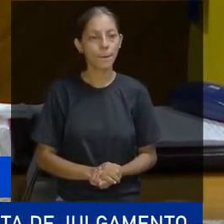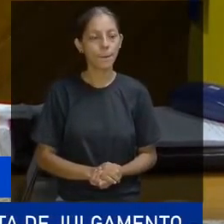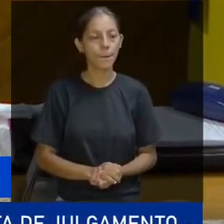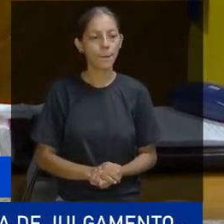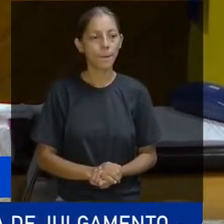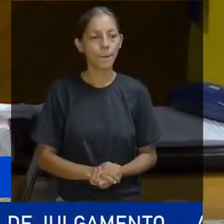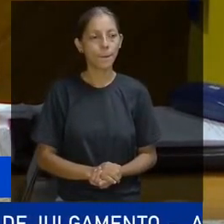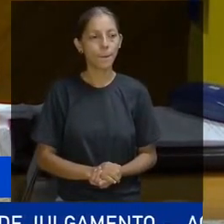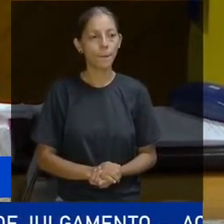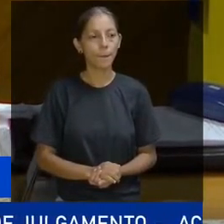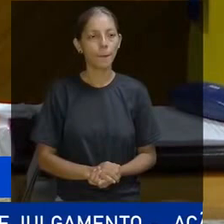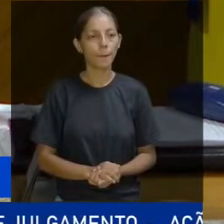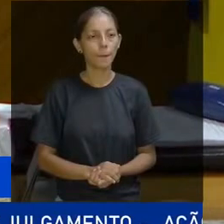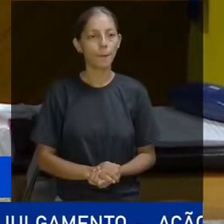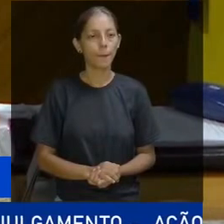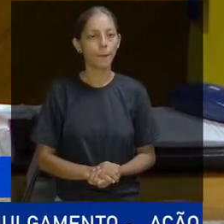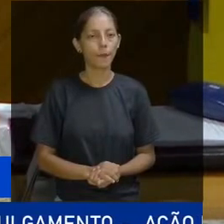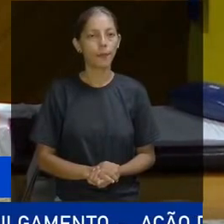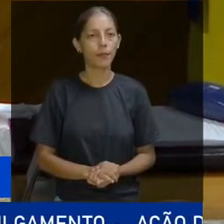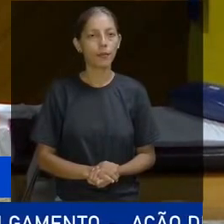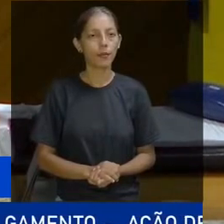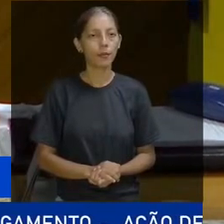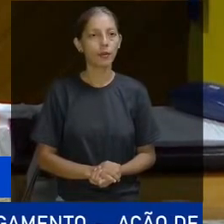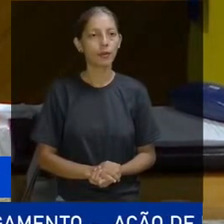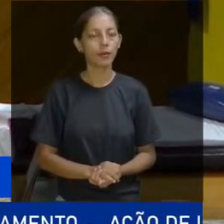Primeira preliminar, qual foi?